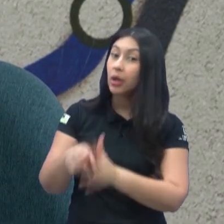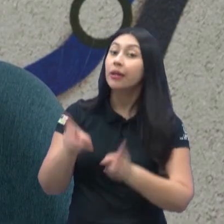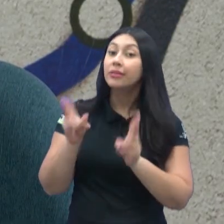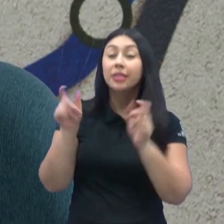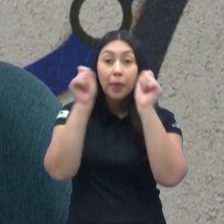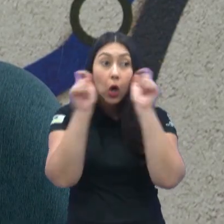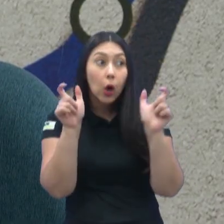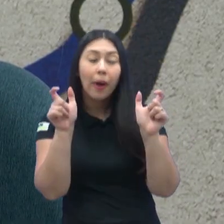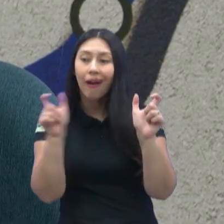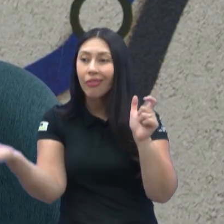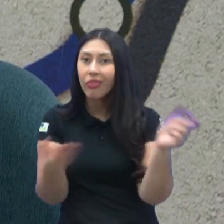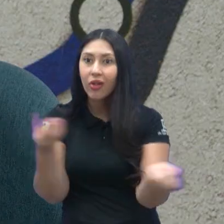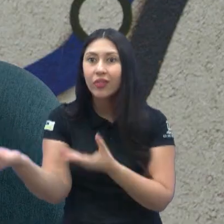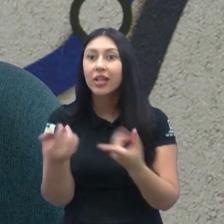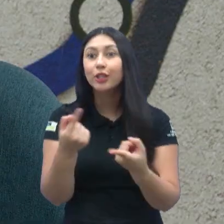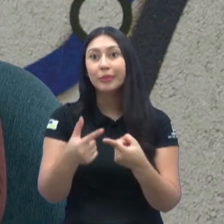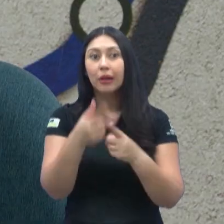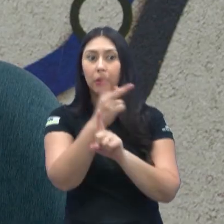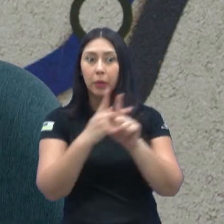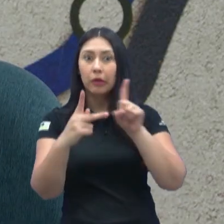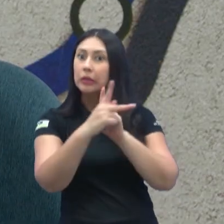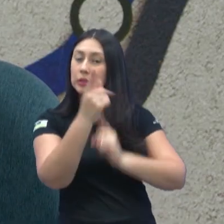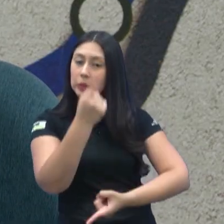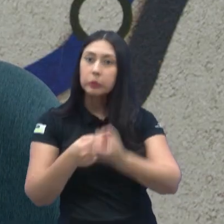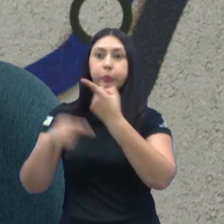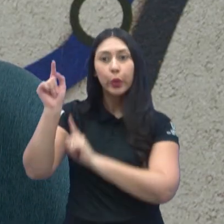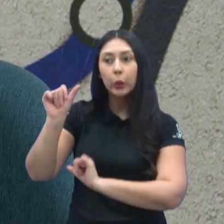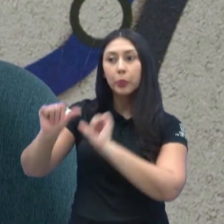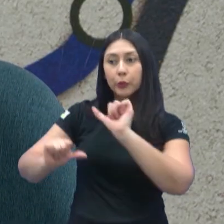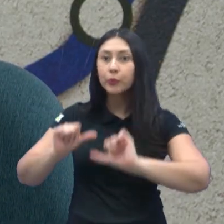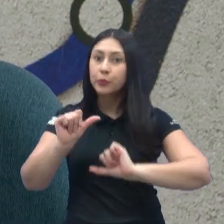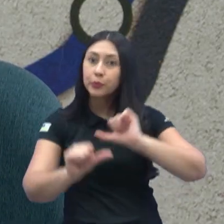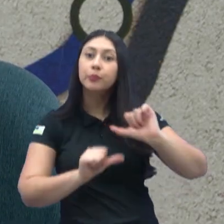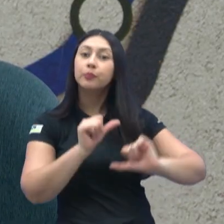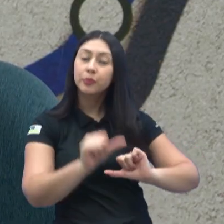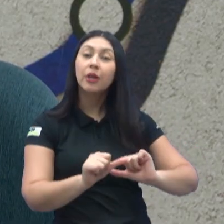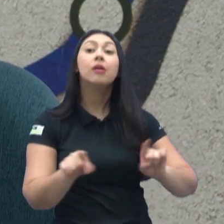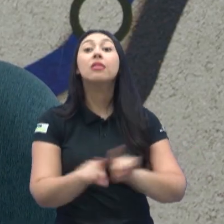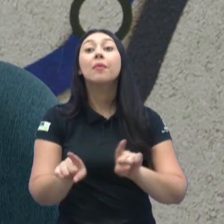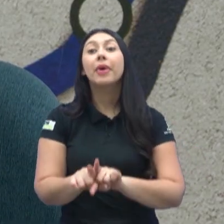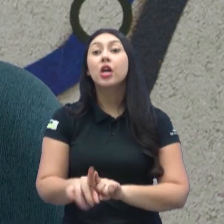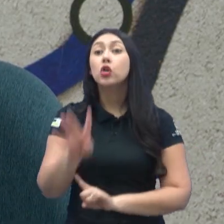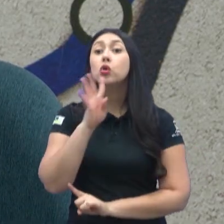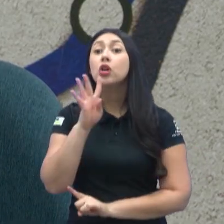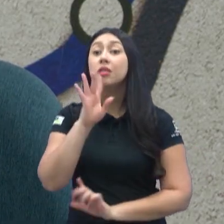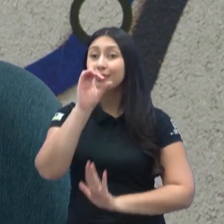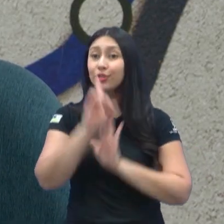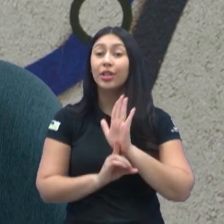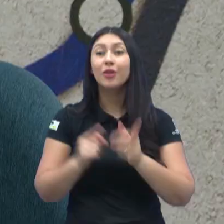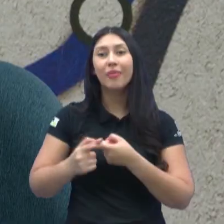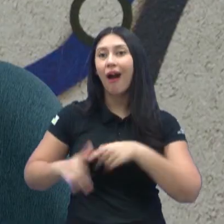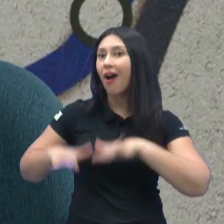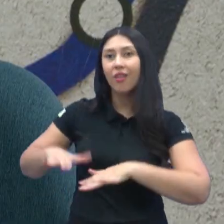gente sabe que a Previdência, ela vira e mexe, né? Vai tendo alguma mudança e tal. E saber conhecer os seus direitos, né? Porque as pessoas não